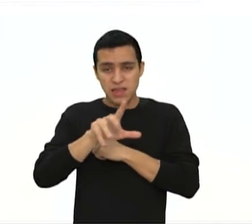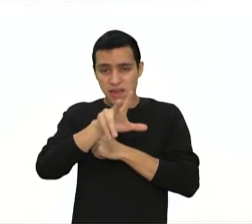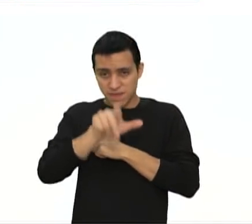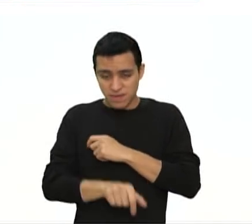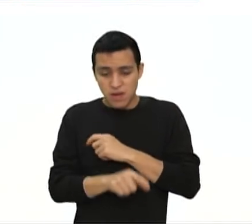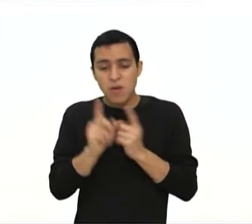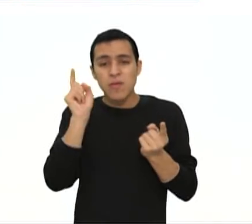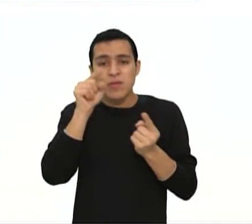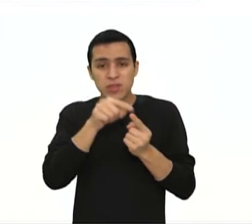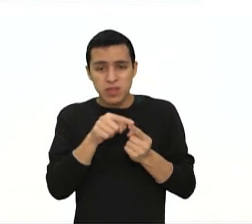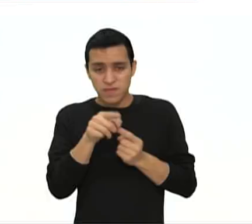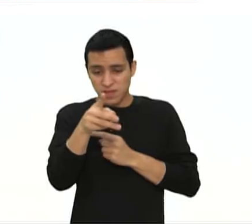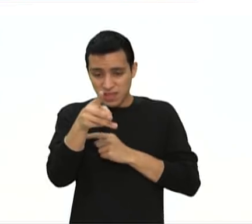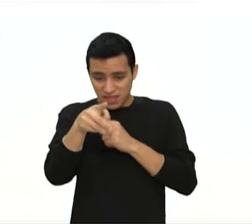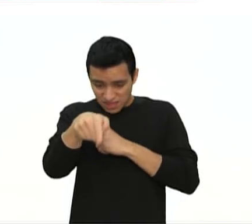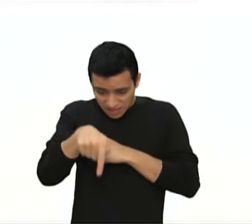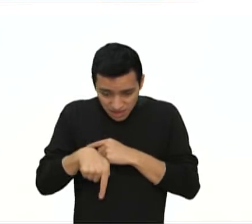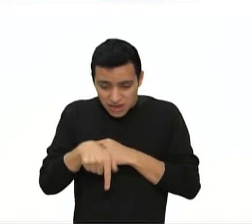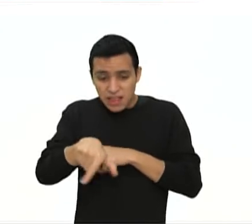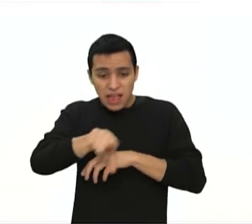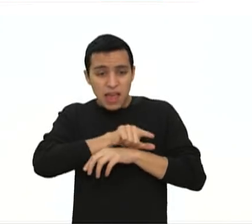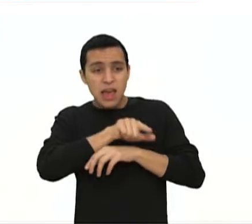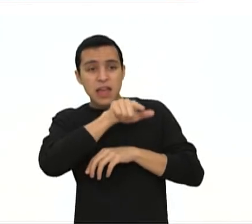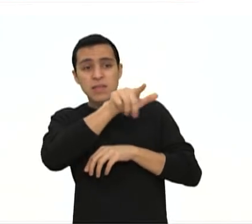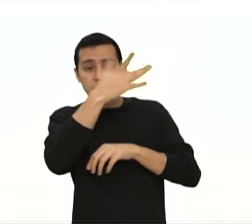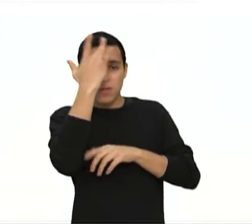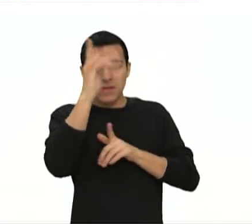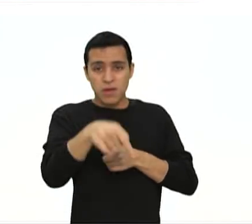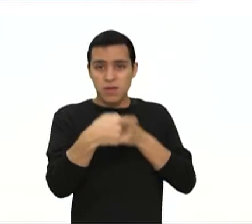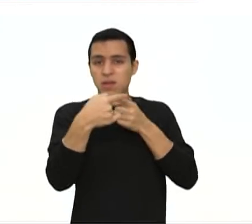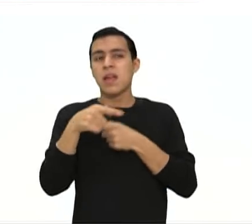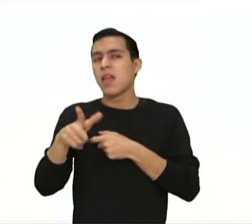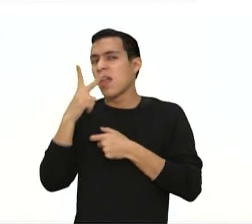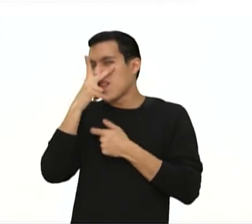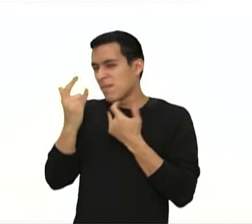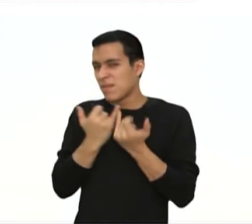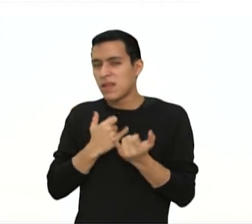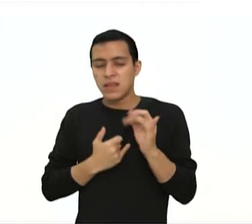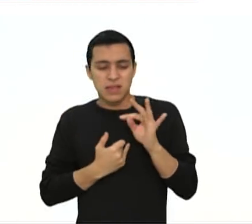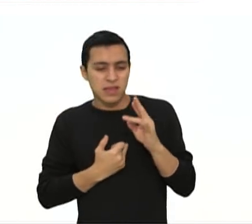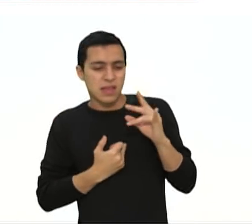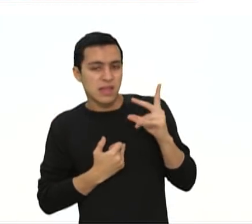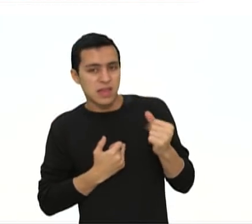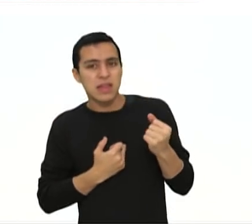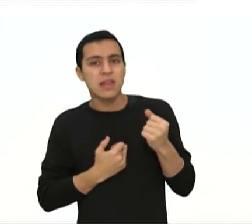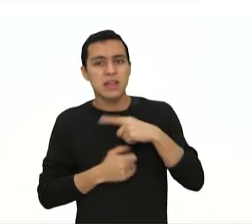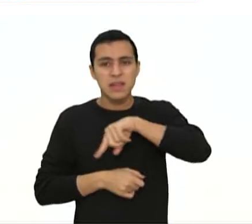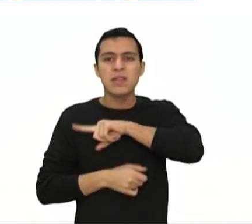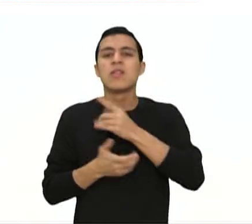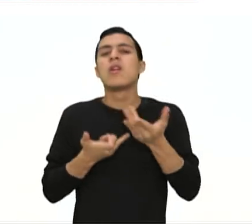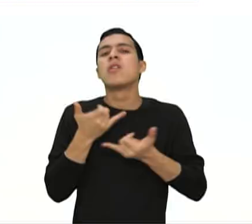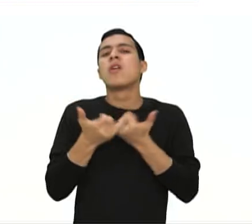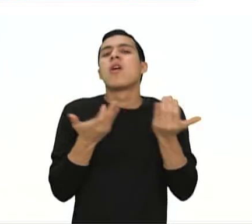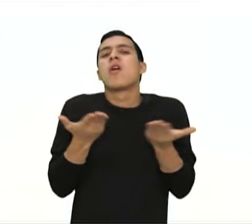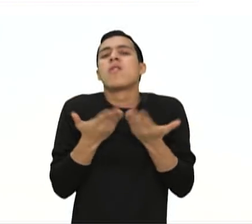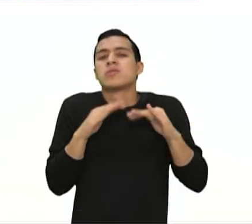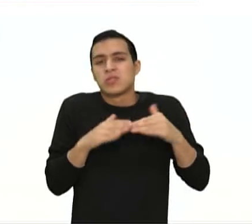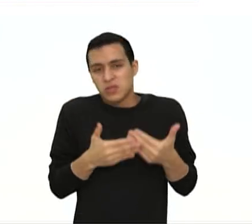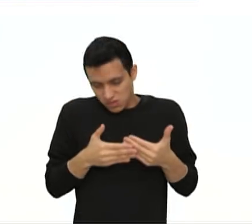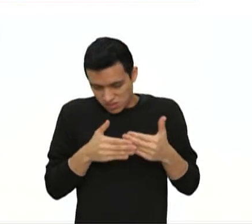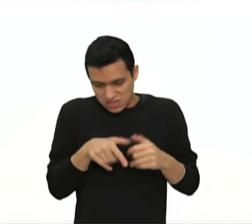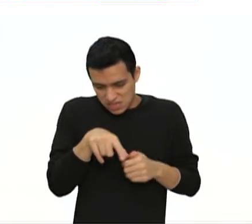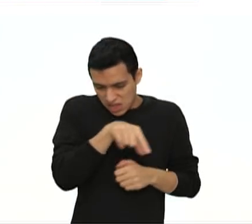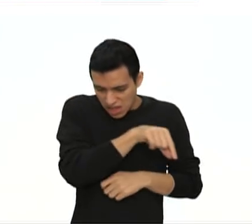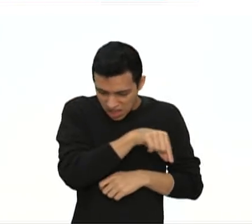peças antes que seu adversário. Então, ele relembra muito a trilha, né? A trilha que a gente joga hoje em dia na escola aí. Então, você alinhou